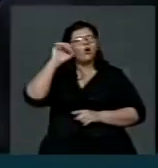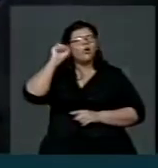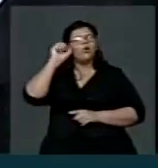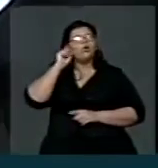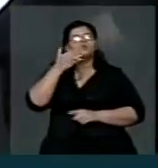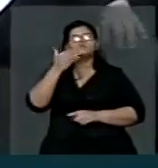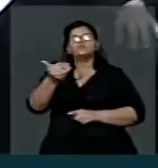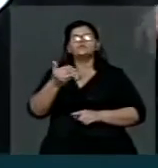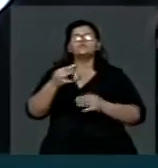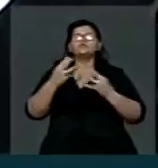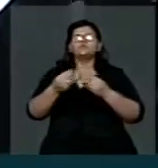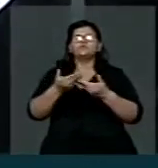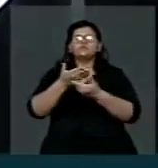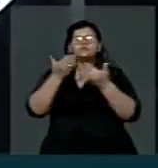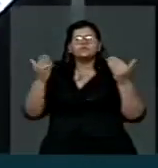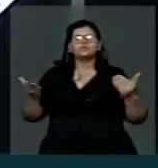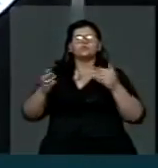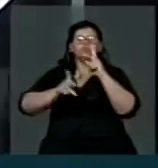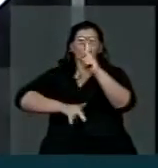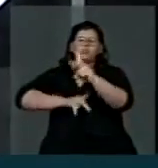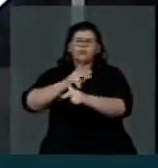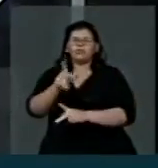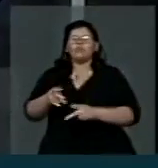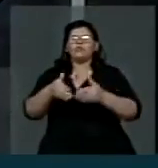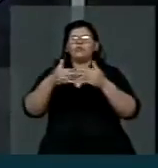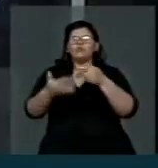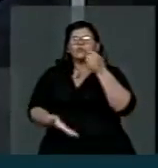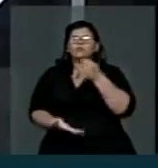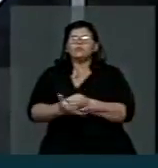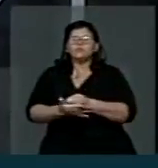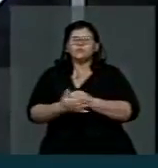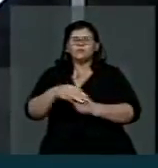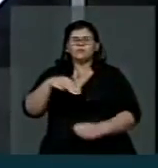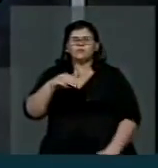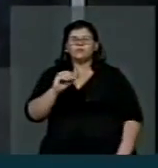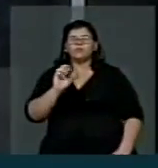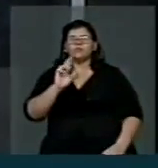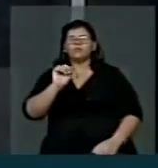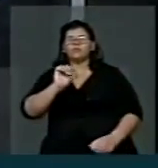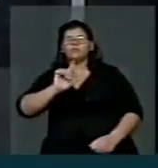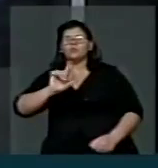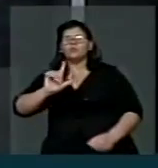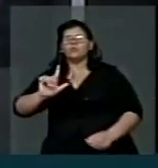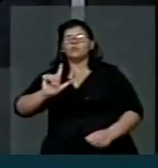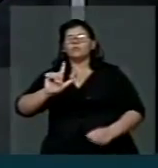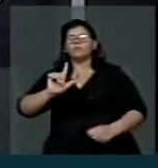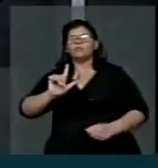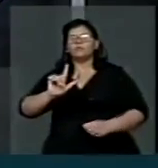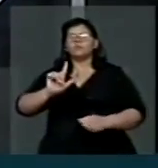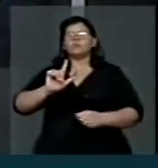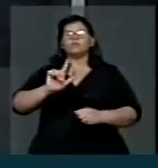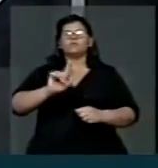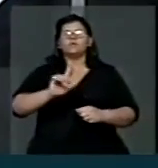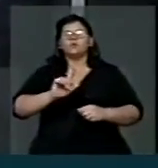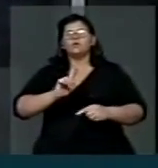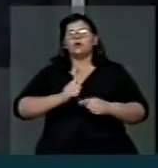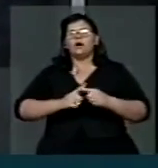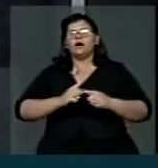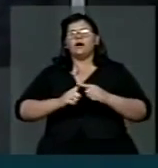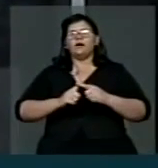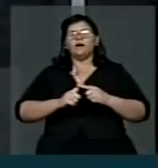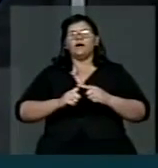clamores populares que exigem moralidade na administração pública e que retire o projeto de lei